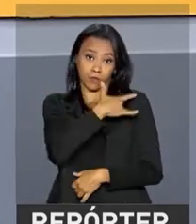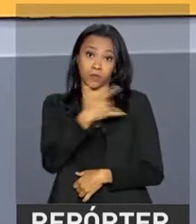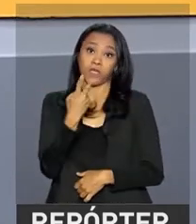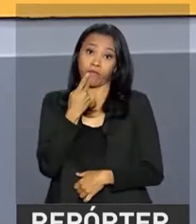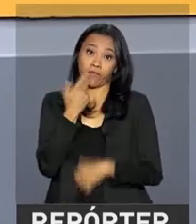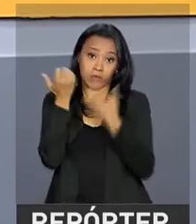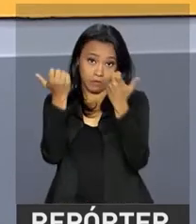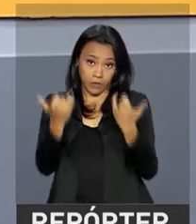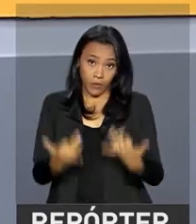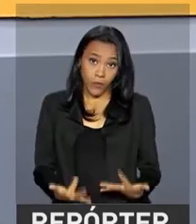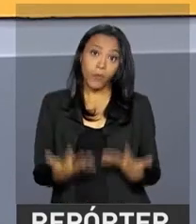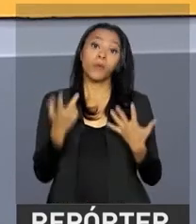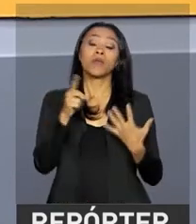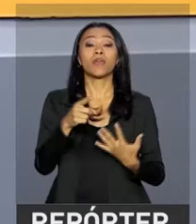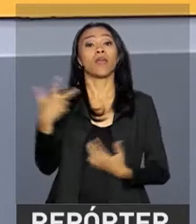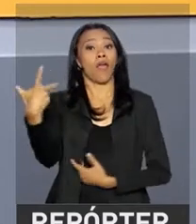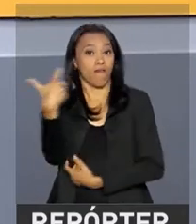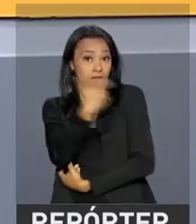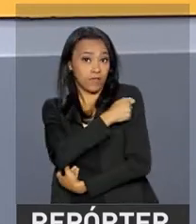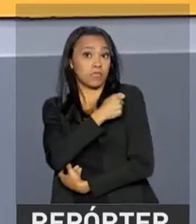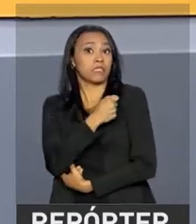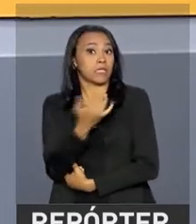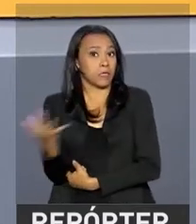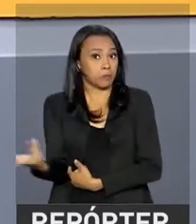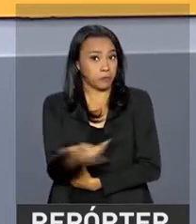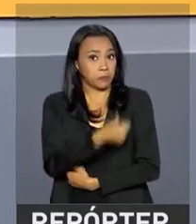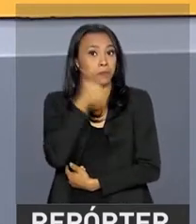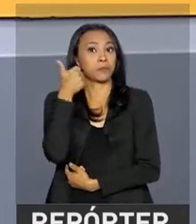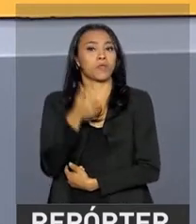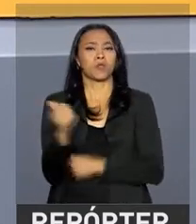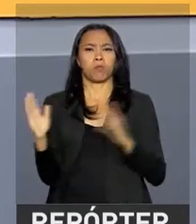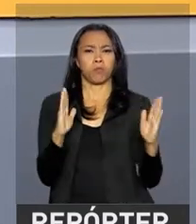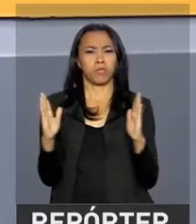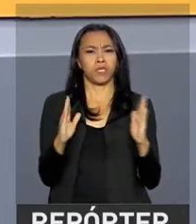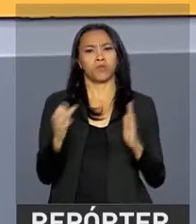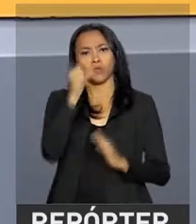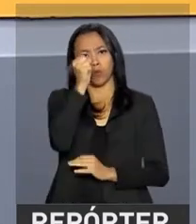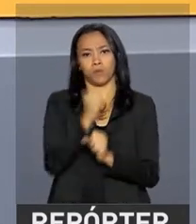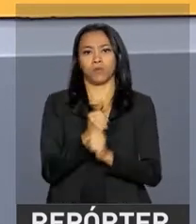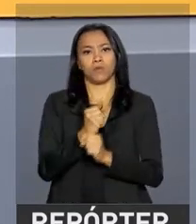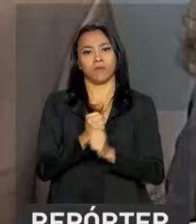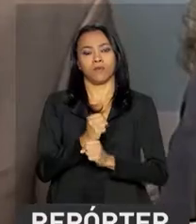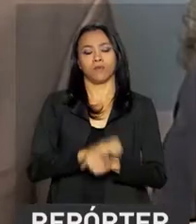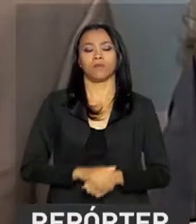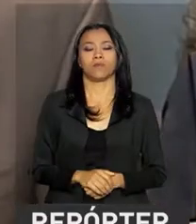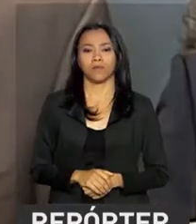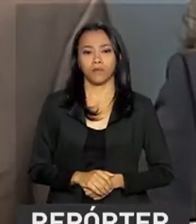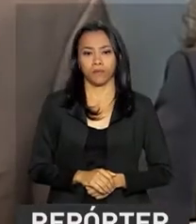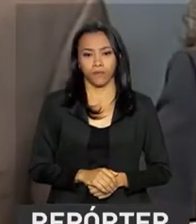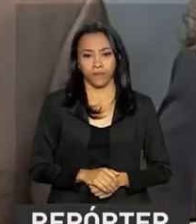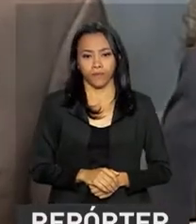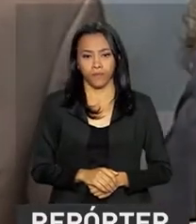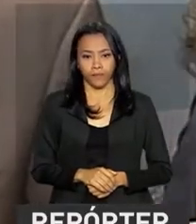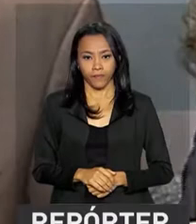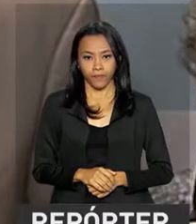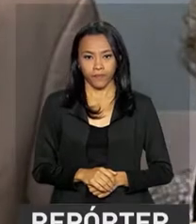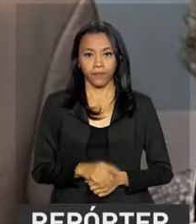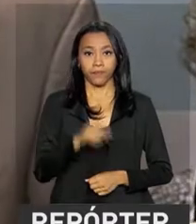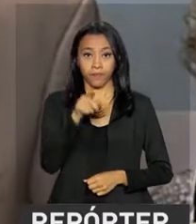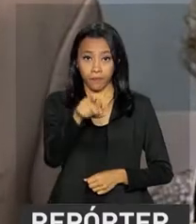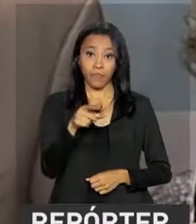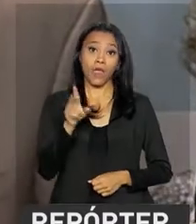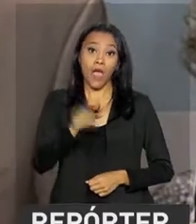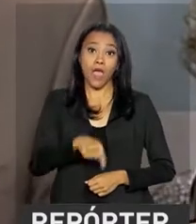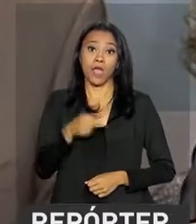vacina fracionada eficaz e garante a imunização por um período mínimo de oito anos é uma medida emergencial